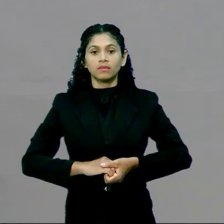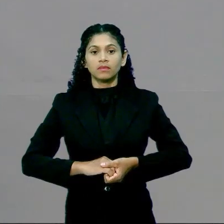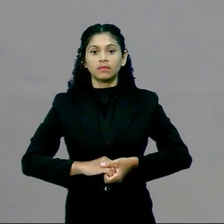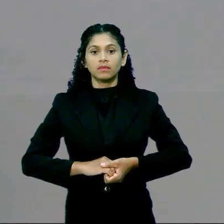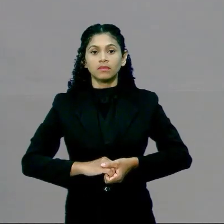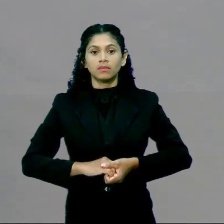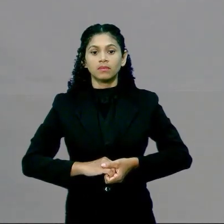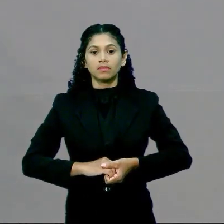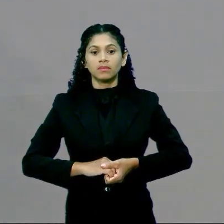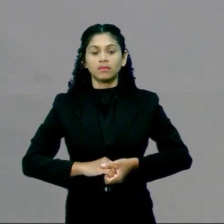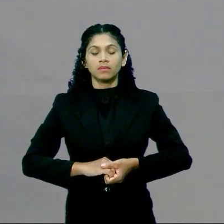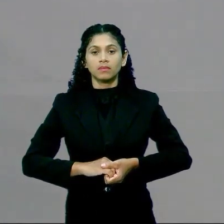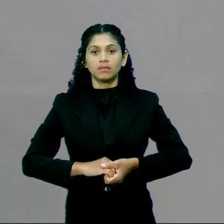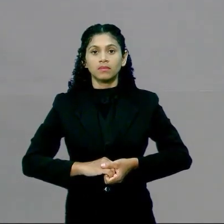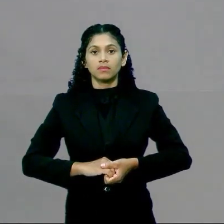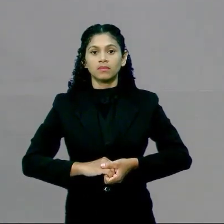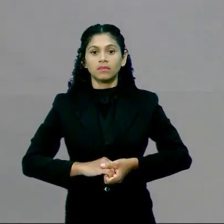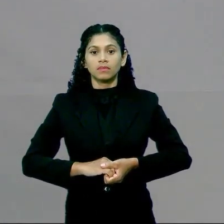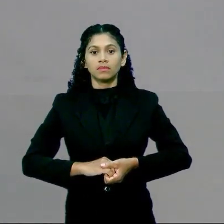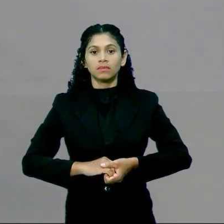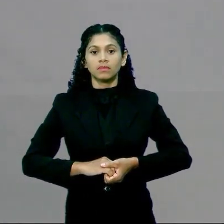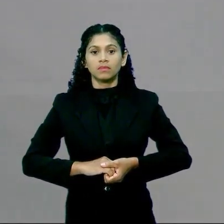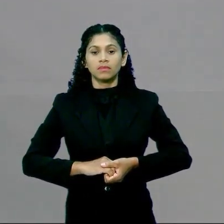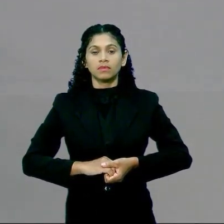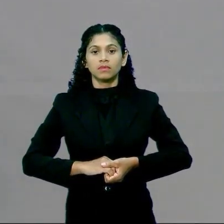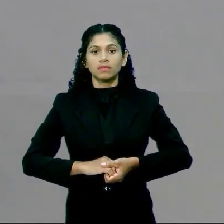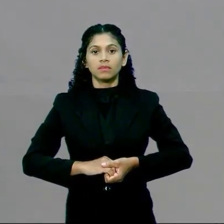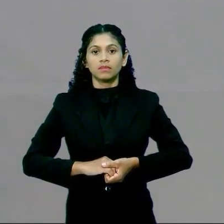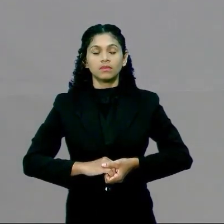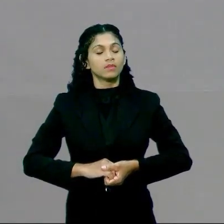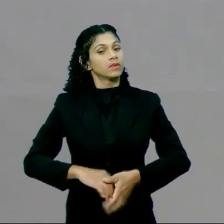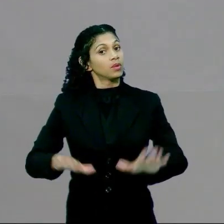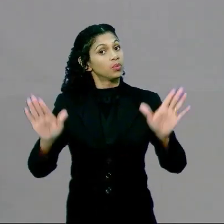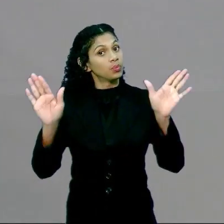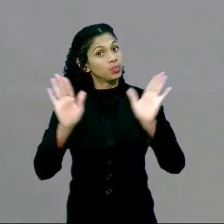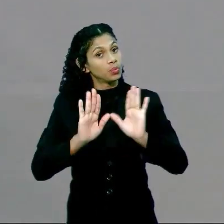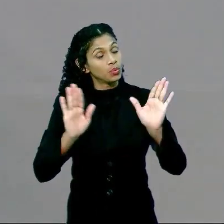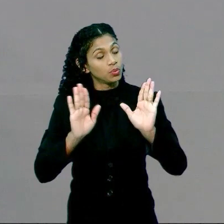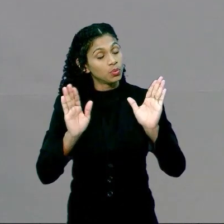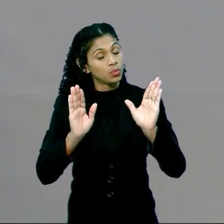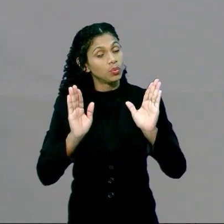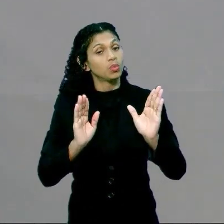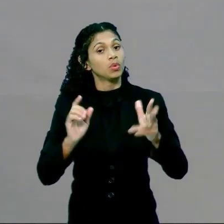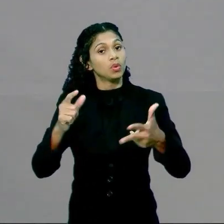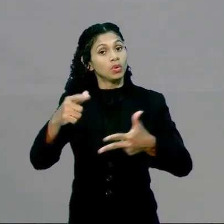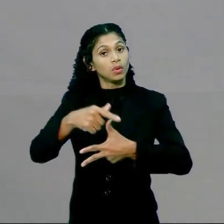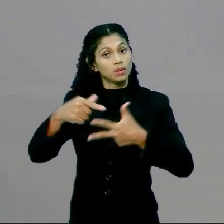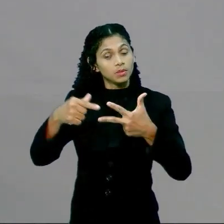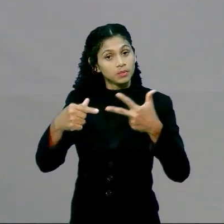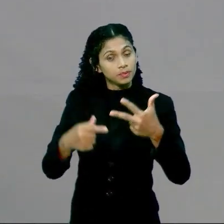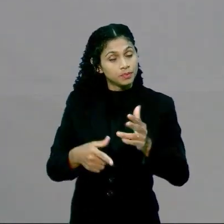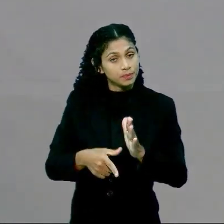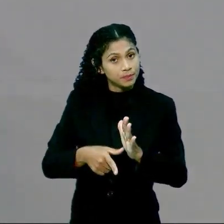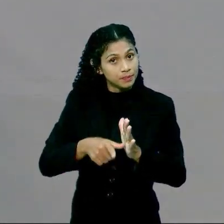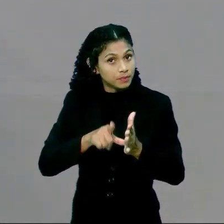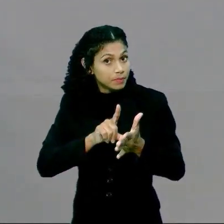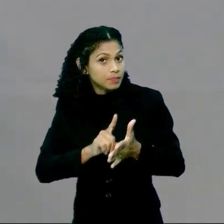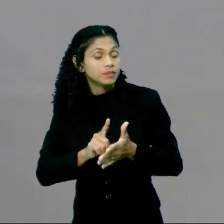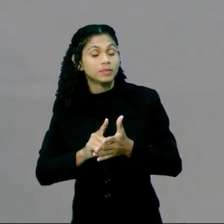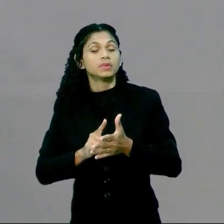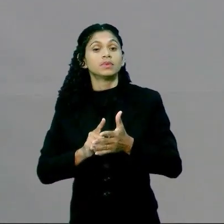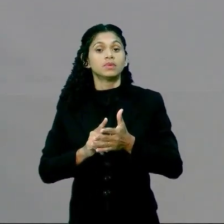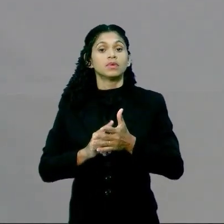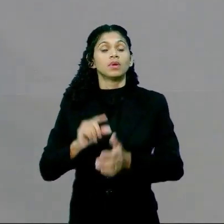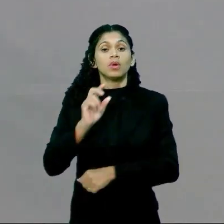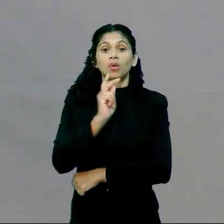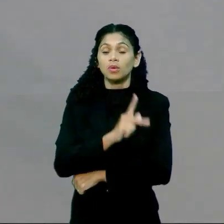língua espanhola. Vamos a estudar? Olá, galerinha do Pré-ENEM Legal. Eu sou o professor Daniel, professor de